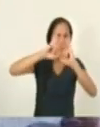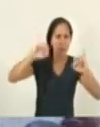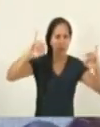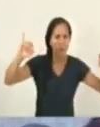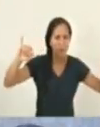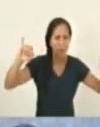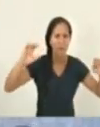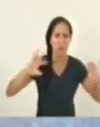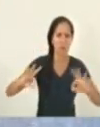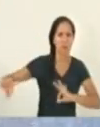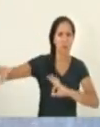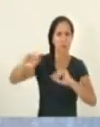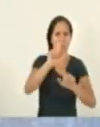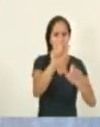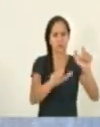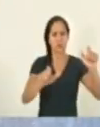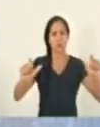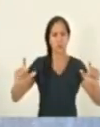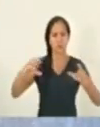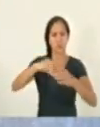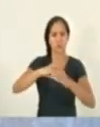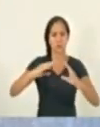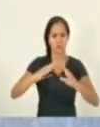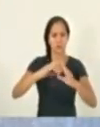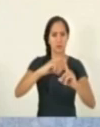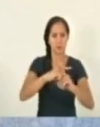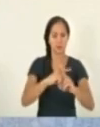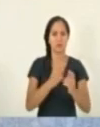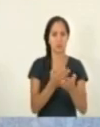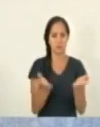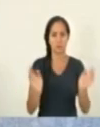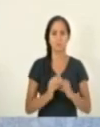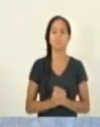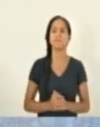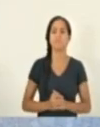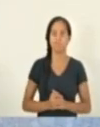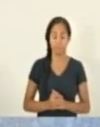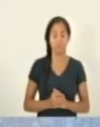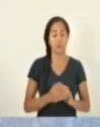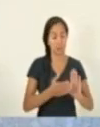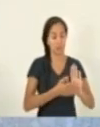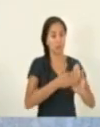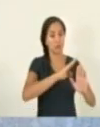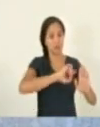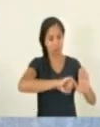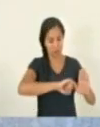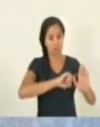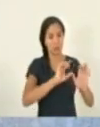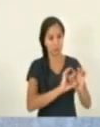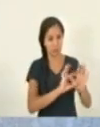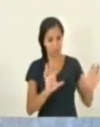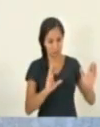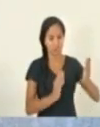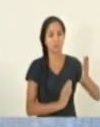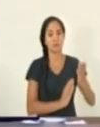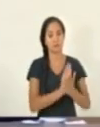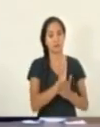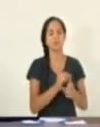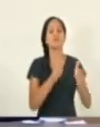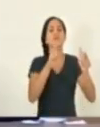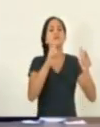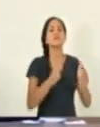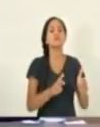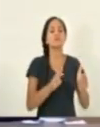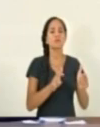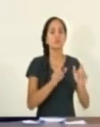Muito obrigado. Nesse momento eu dispenso a leitura da ata da sessão anterior, antes, porém, declaro a mesma aprovada conforme